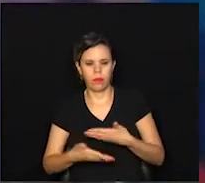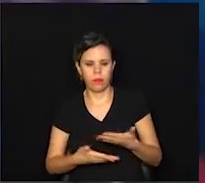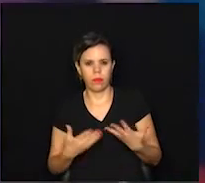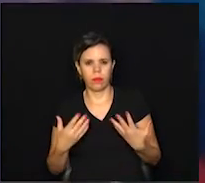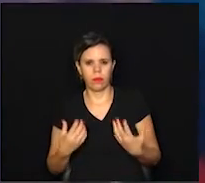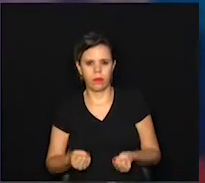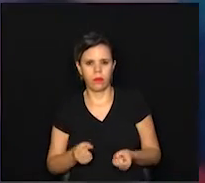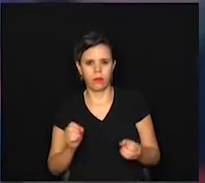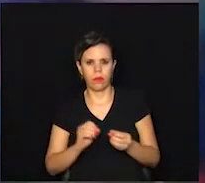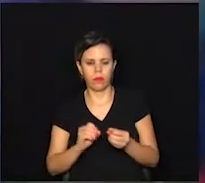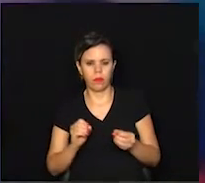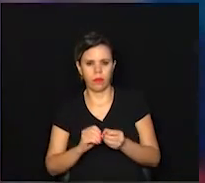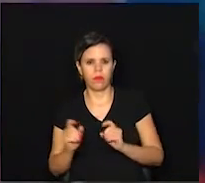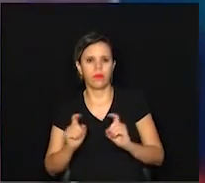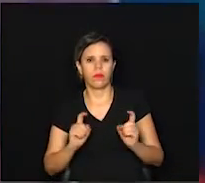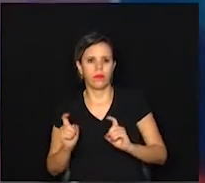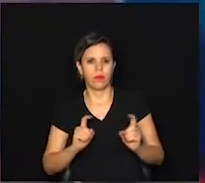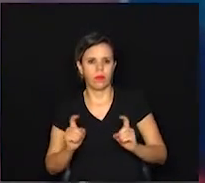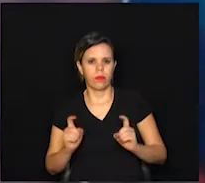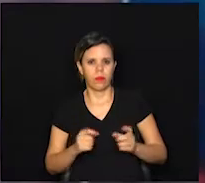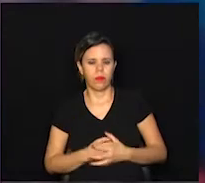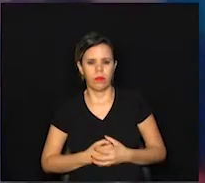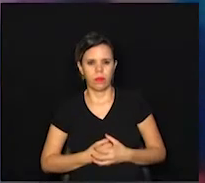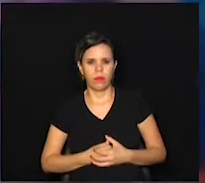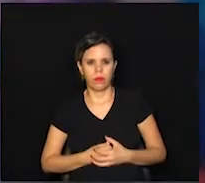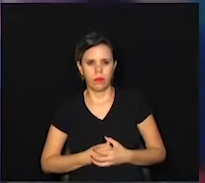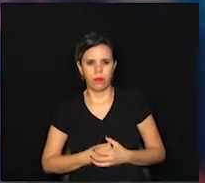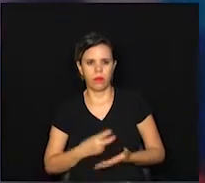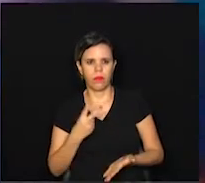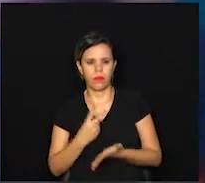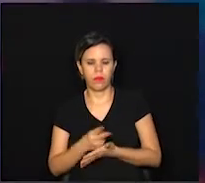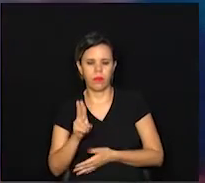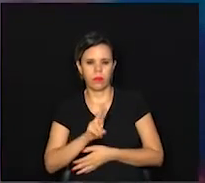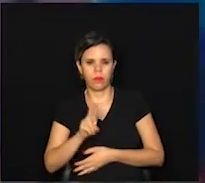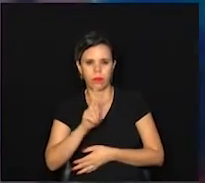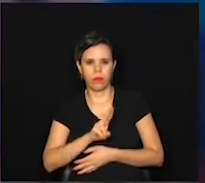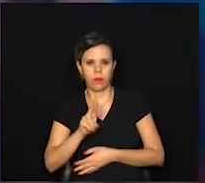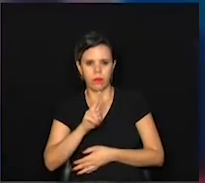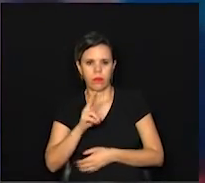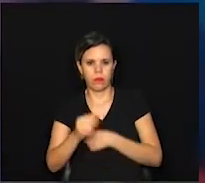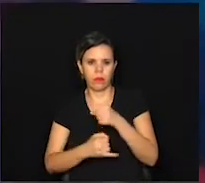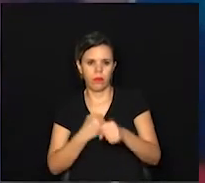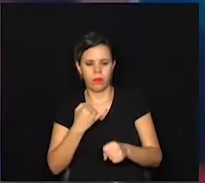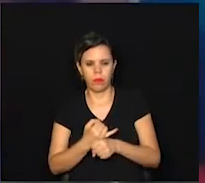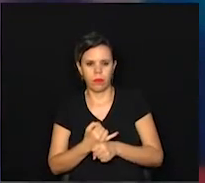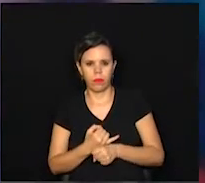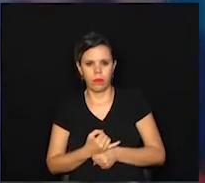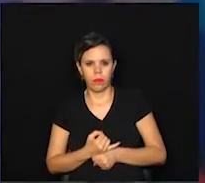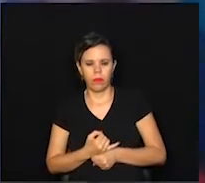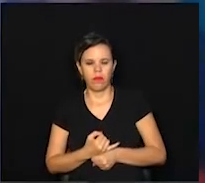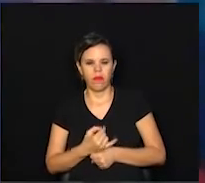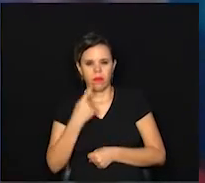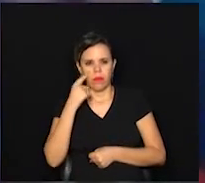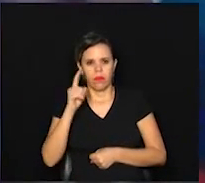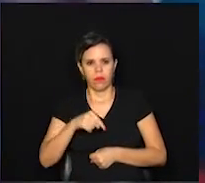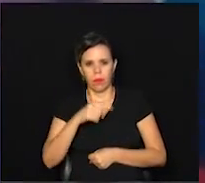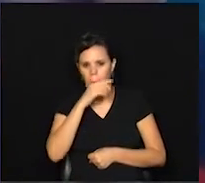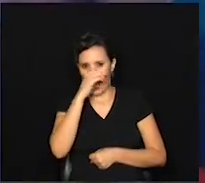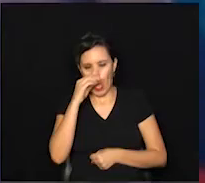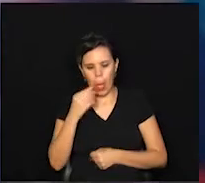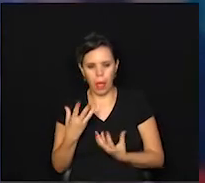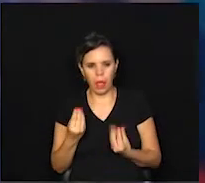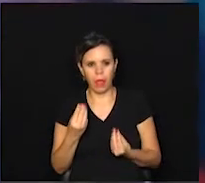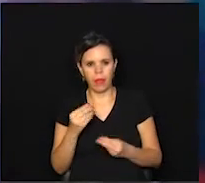vamos fazer reuniões mesmo utilizando essas plataformas. E é interessante observar que